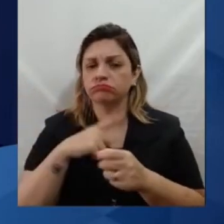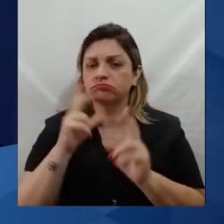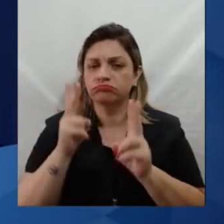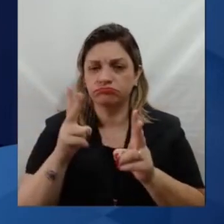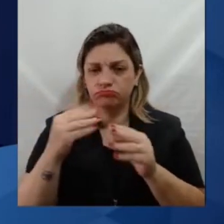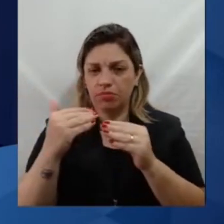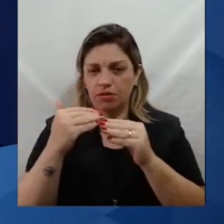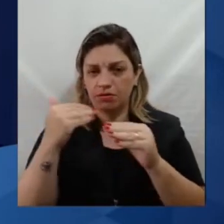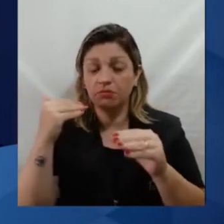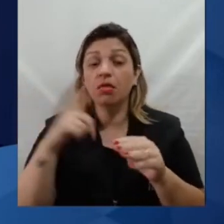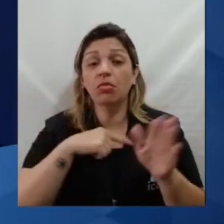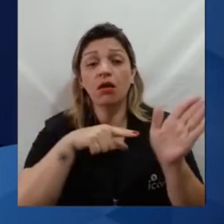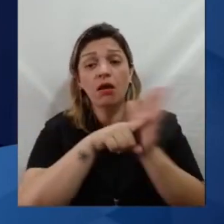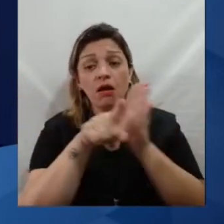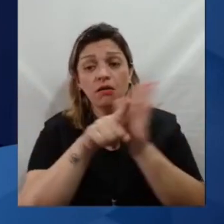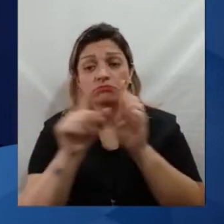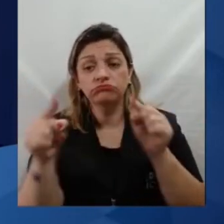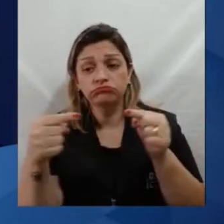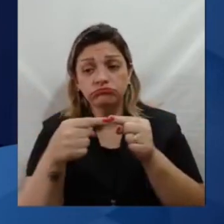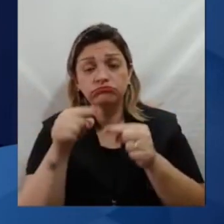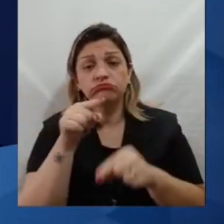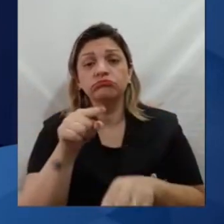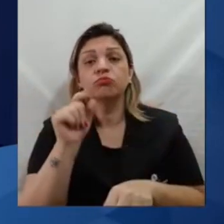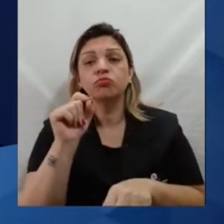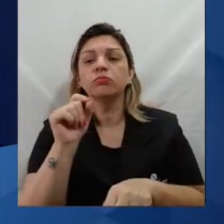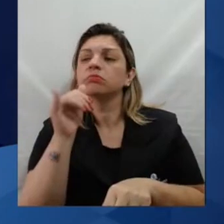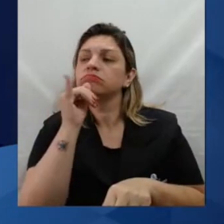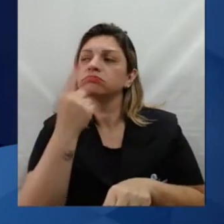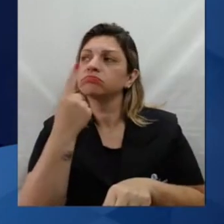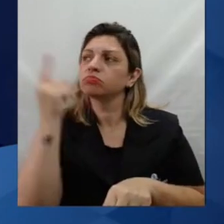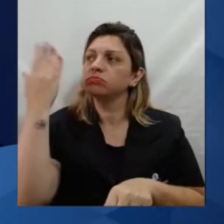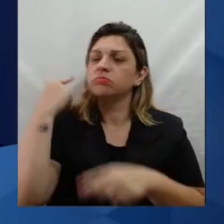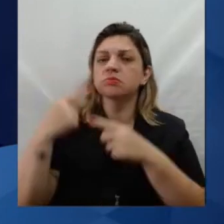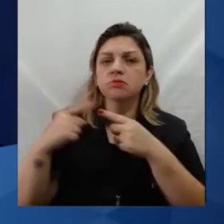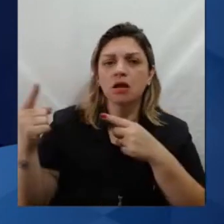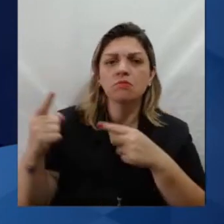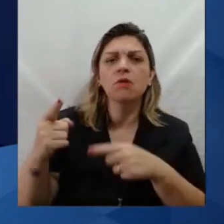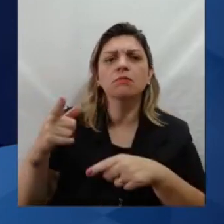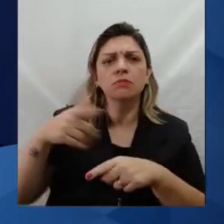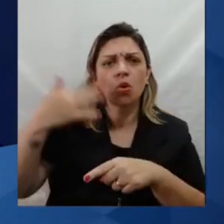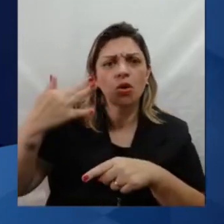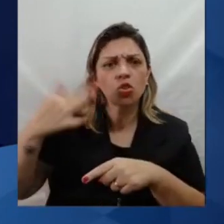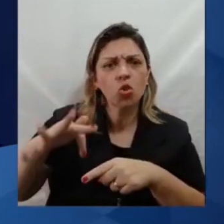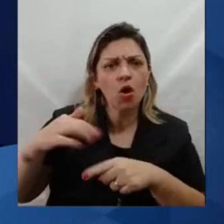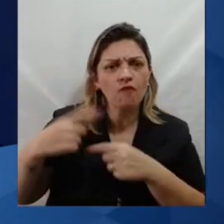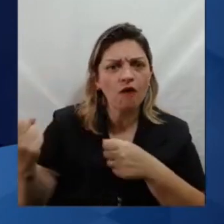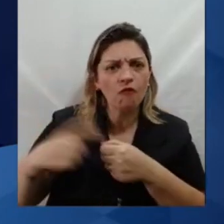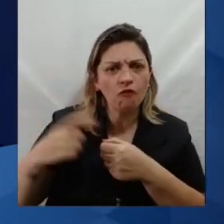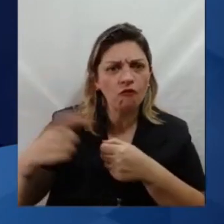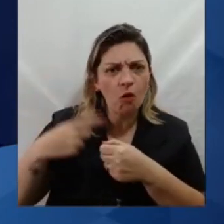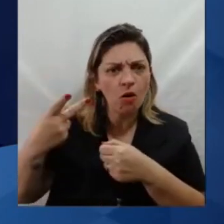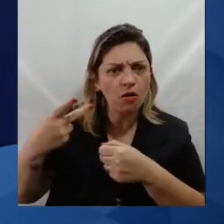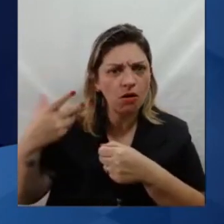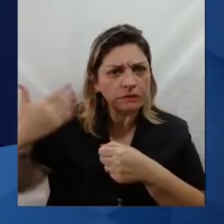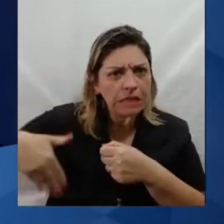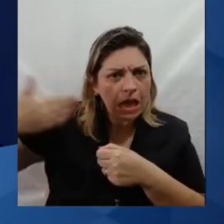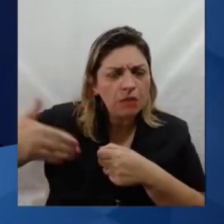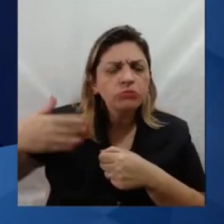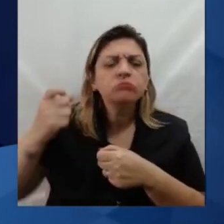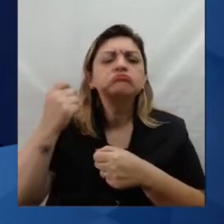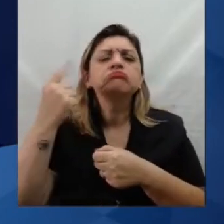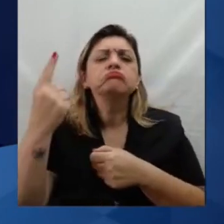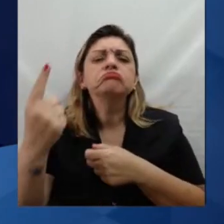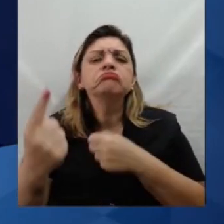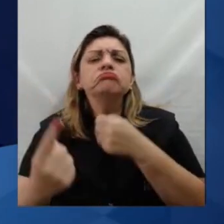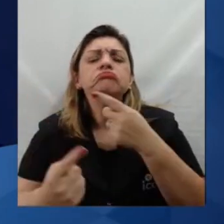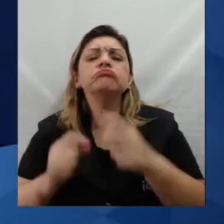questões relacionadas, então, na última semana, com que frequência ocorreu essa dor que vai e volta, ou na última semana, o quanto essa dor que